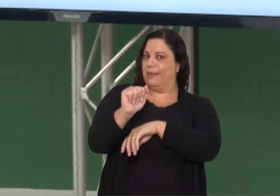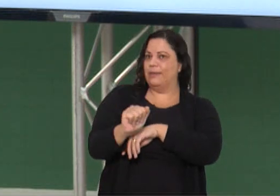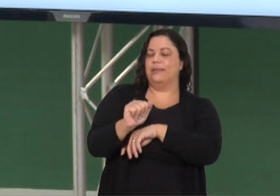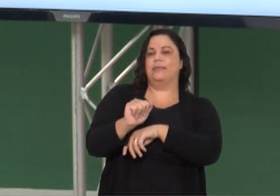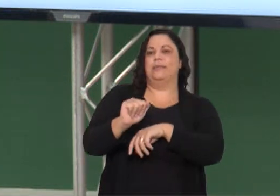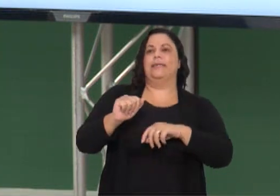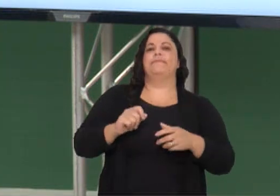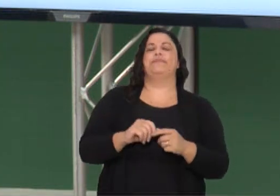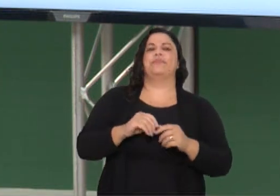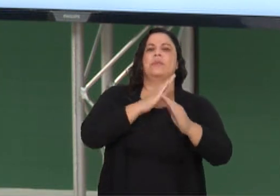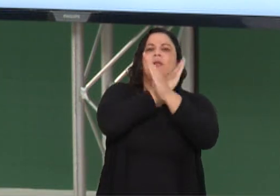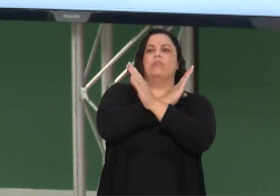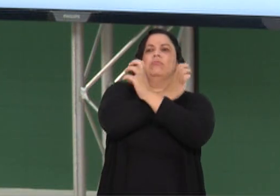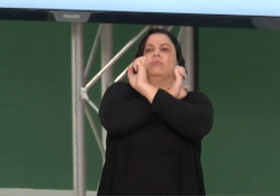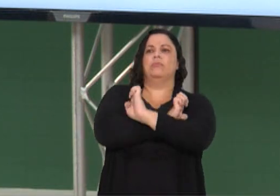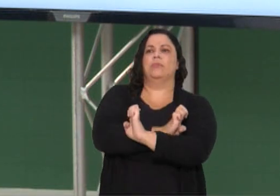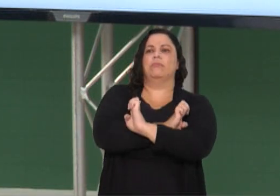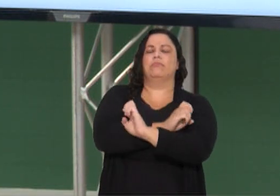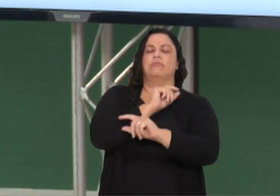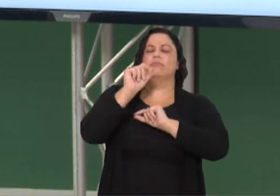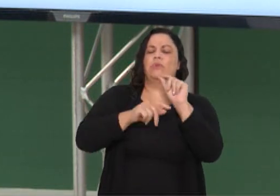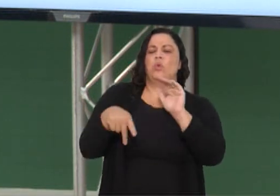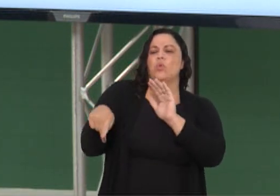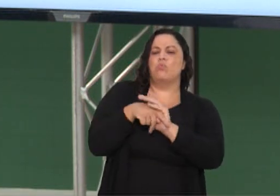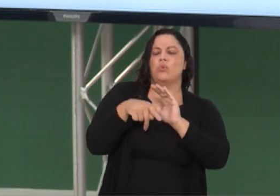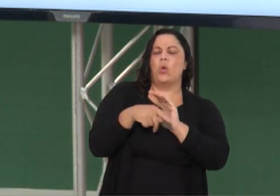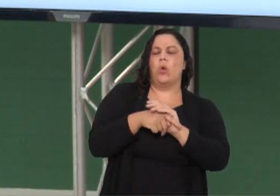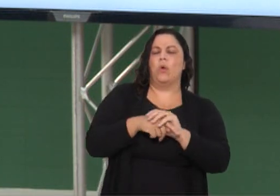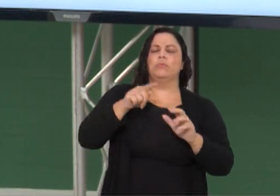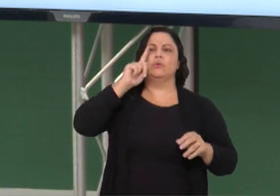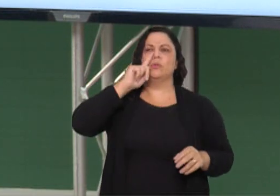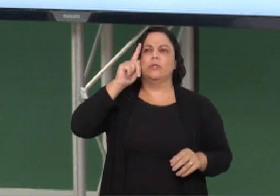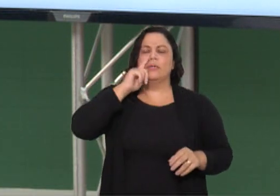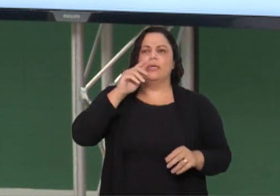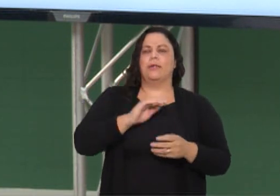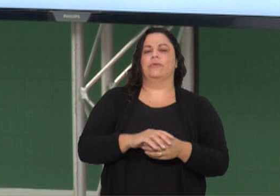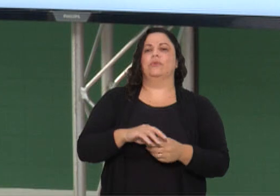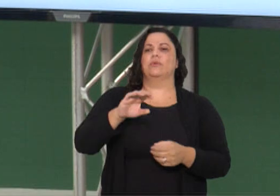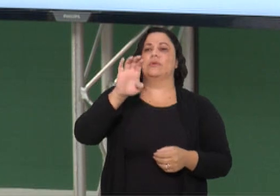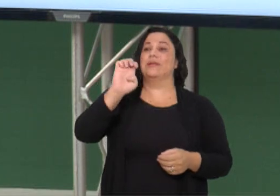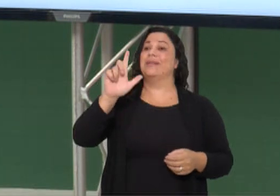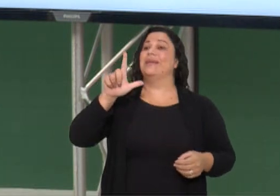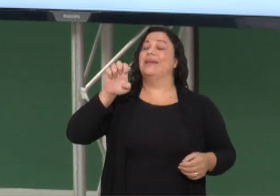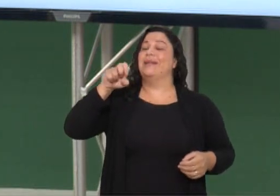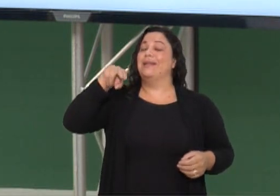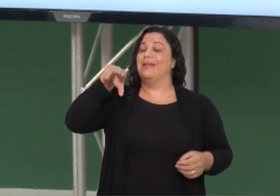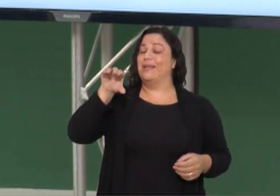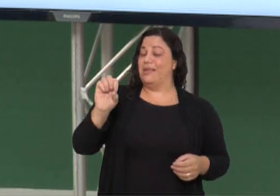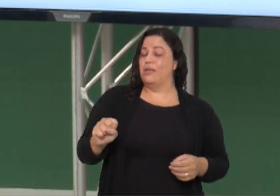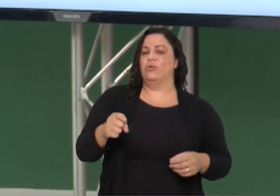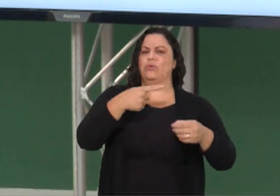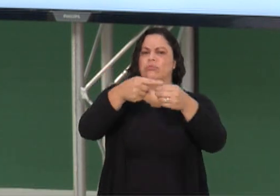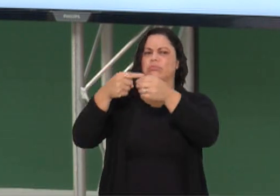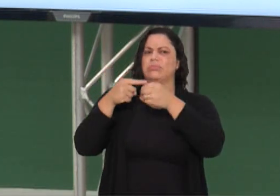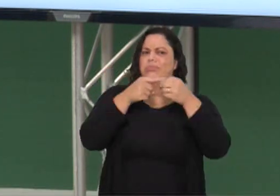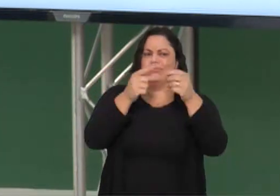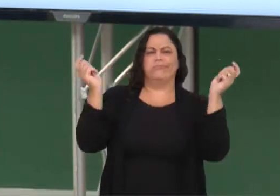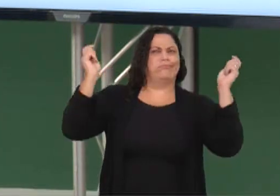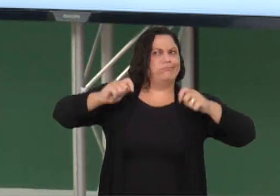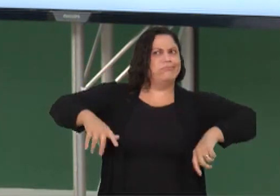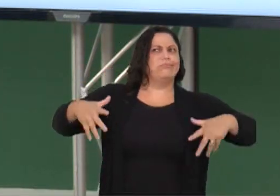inclusive os próprios gregos, os próprios helenos, os atenienses, que são seus rivais, inclusive, são cidades, algumas inclusive